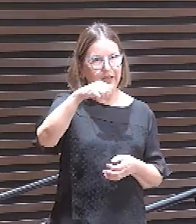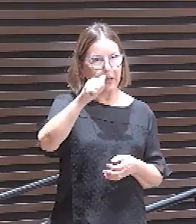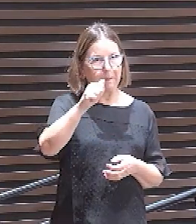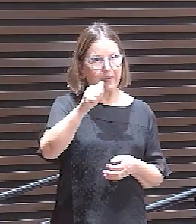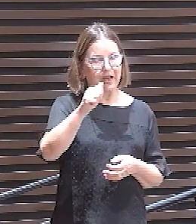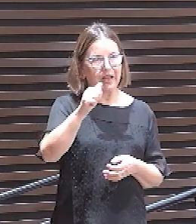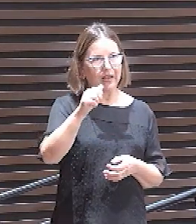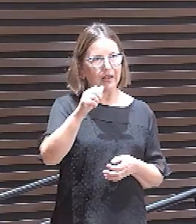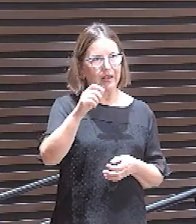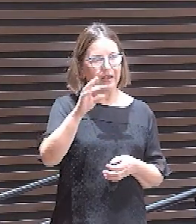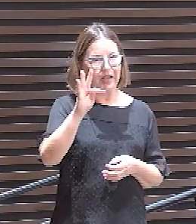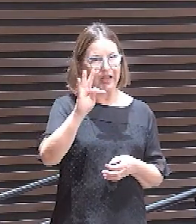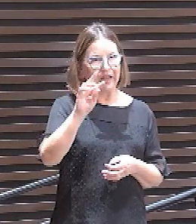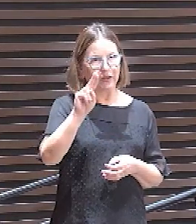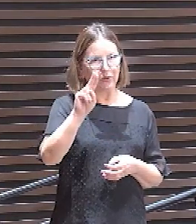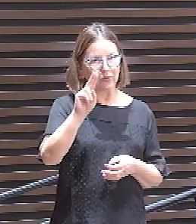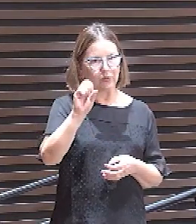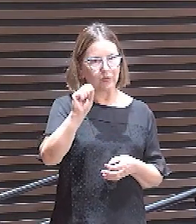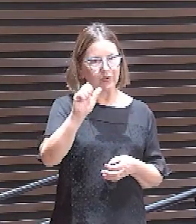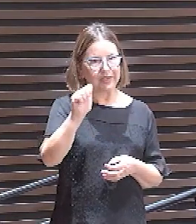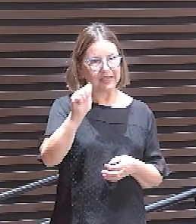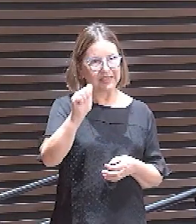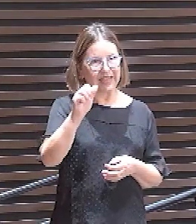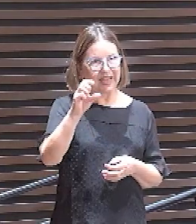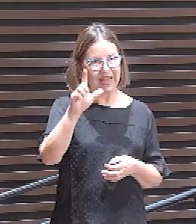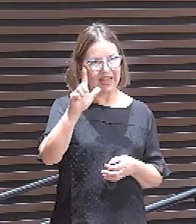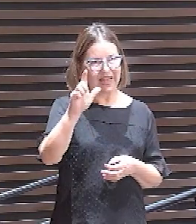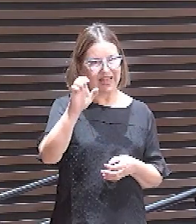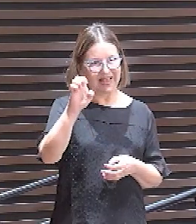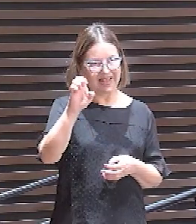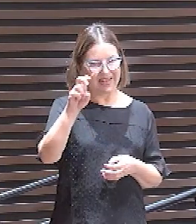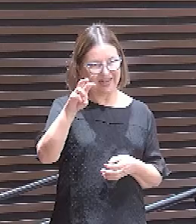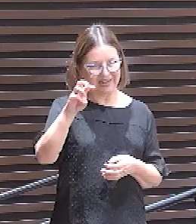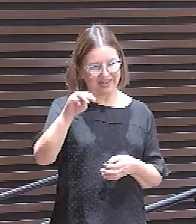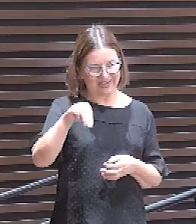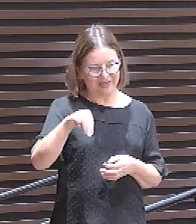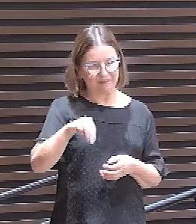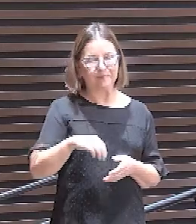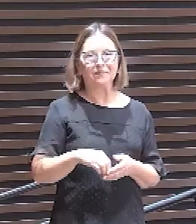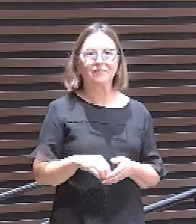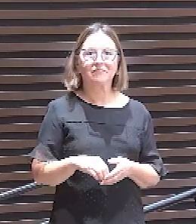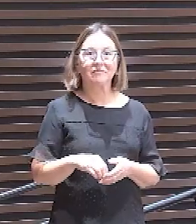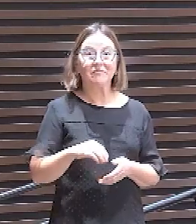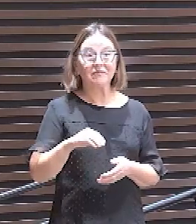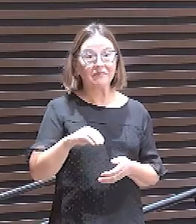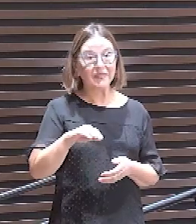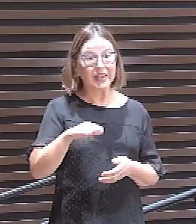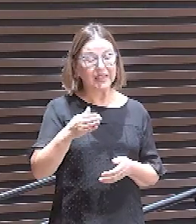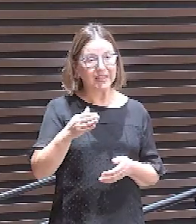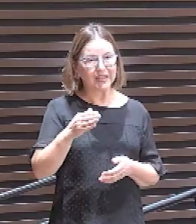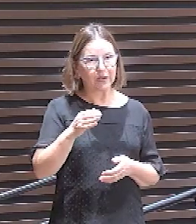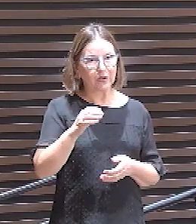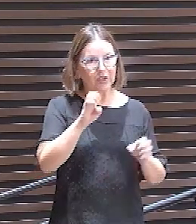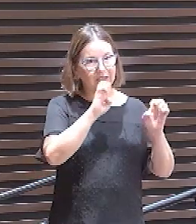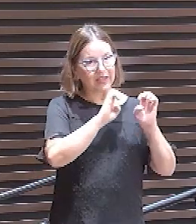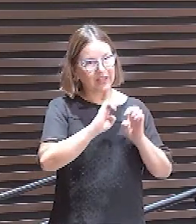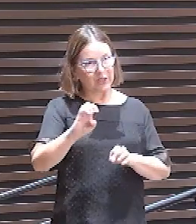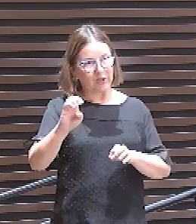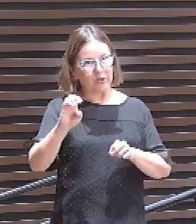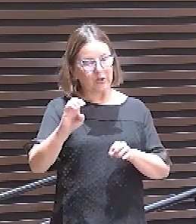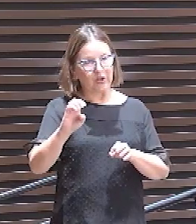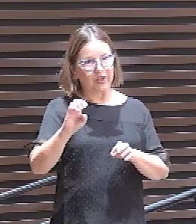Então andou Enoque com Deus, e depois que gerou a Matusalém, viveu 300 anos e